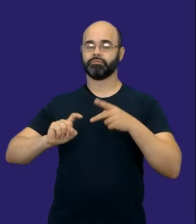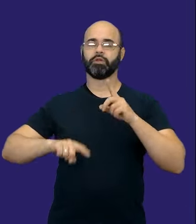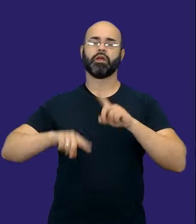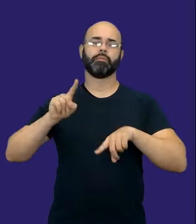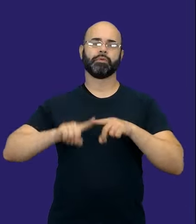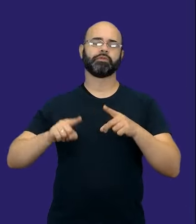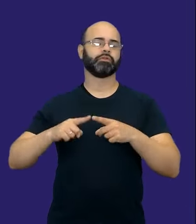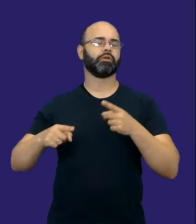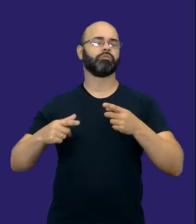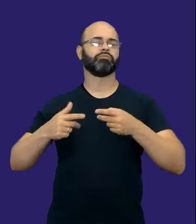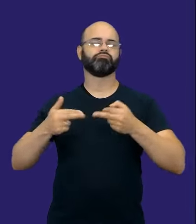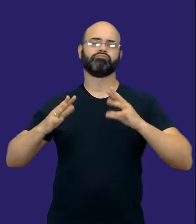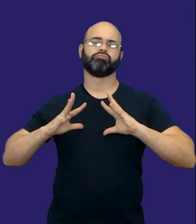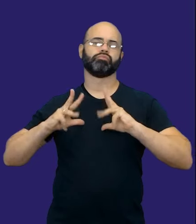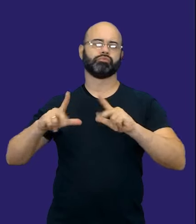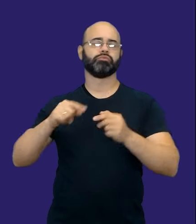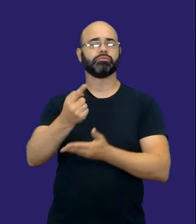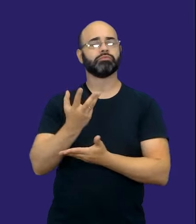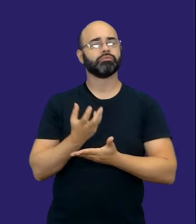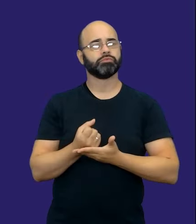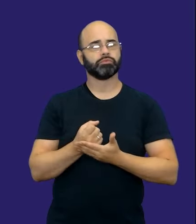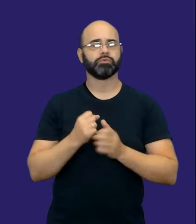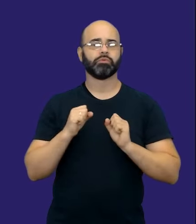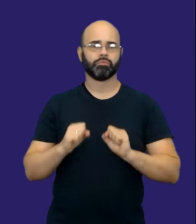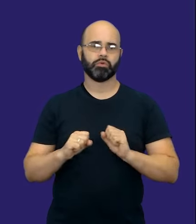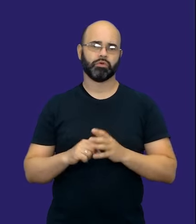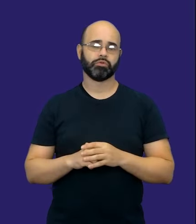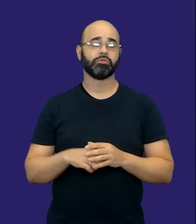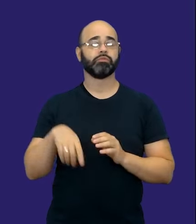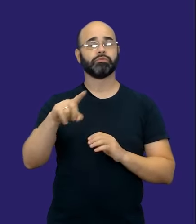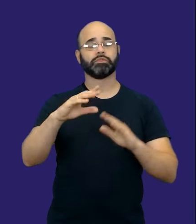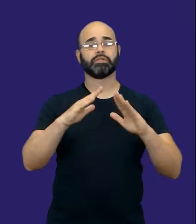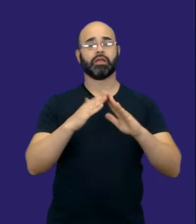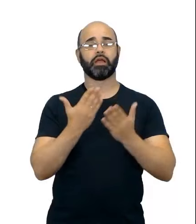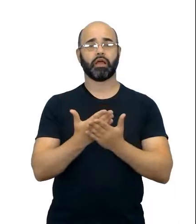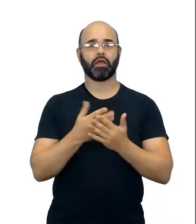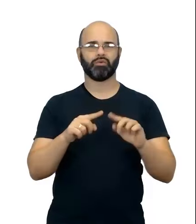material que serve de suporte para os nossos trabalhos em sala de aula.